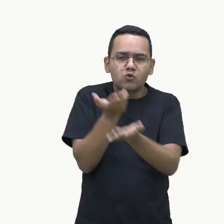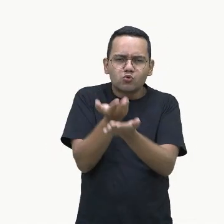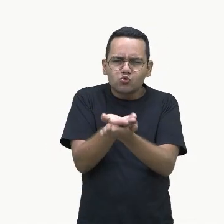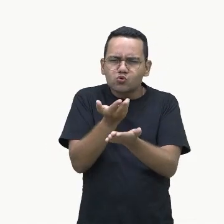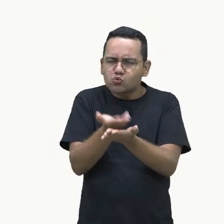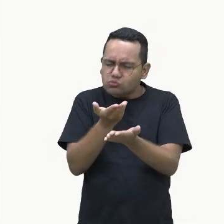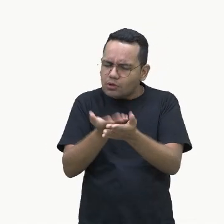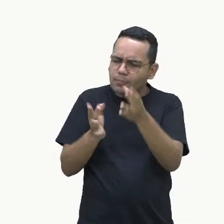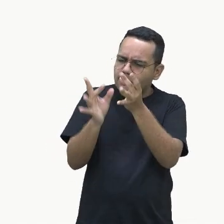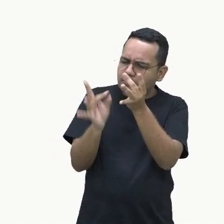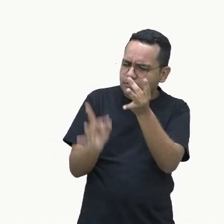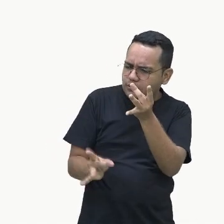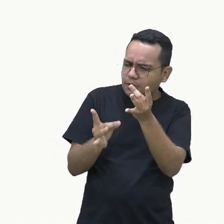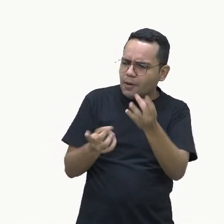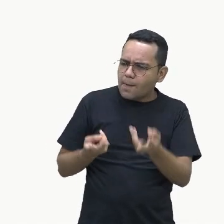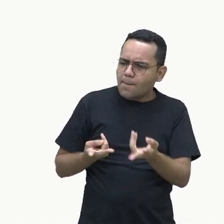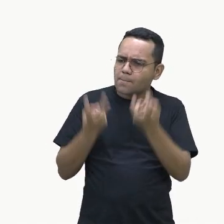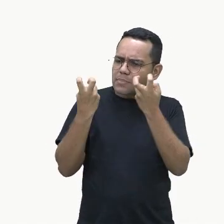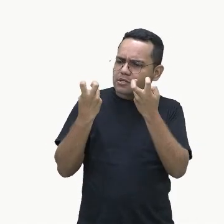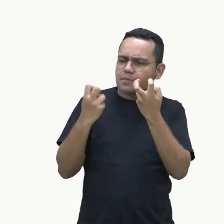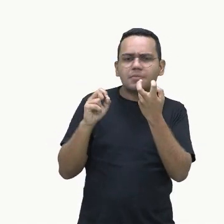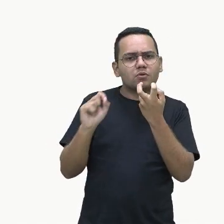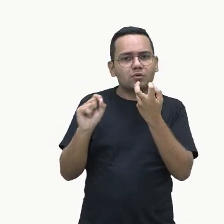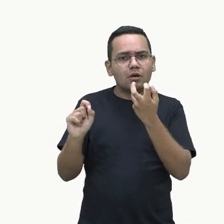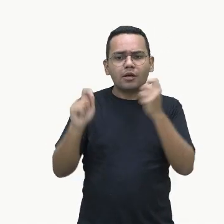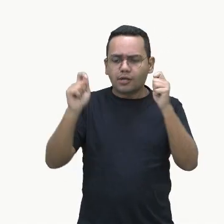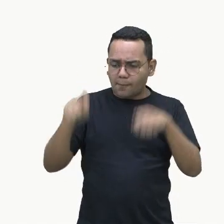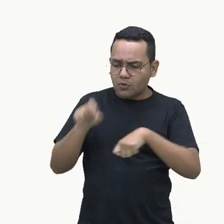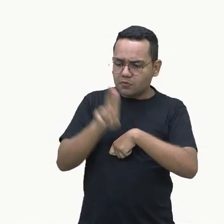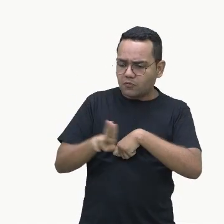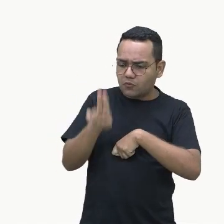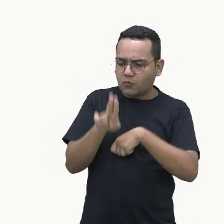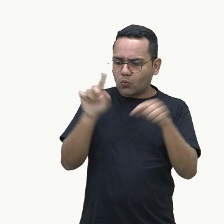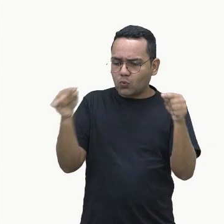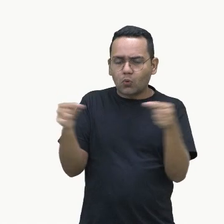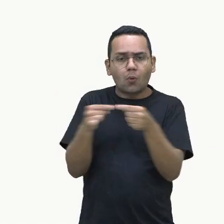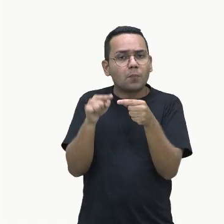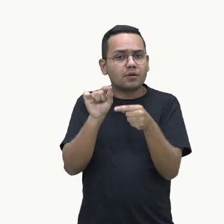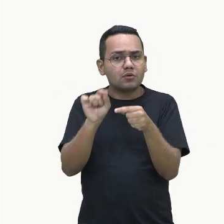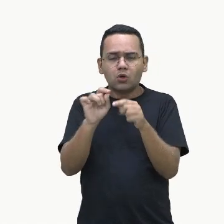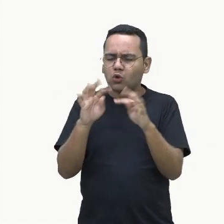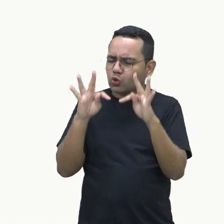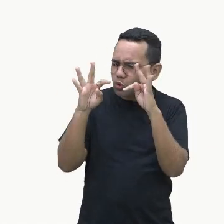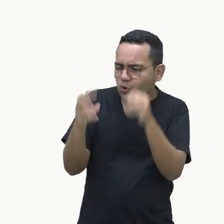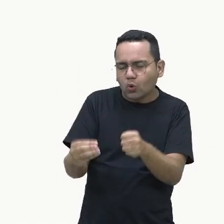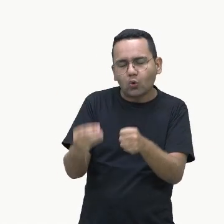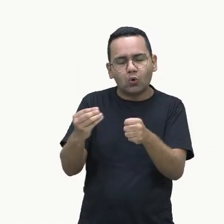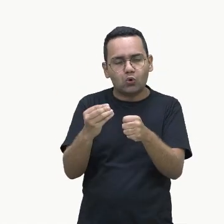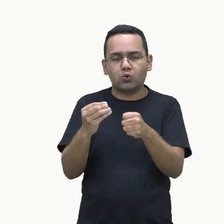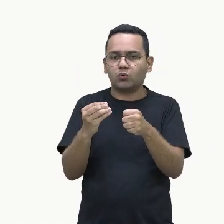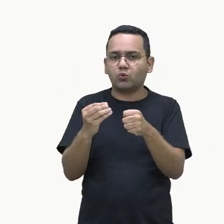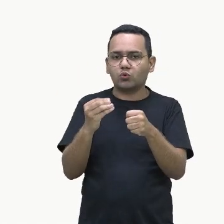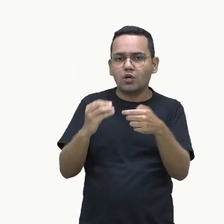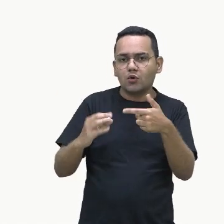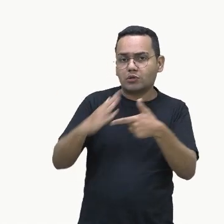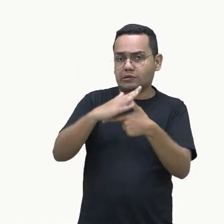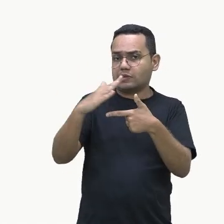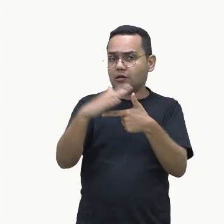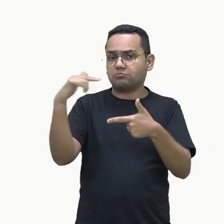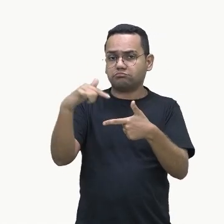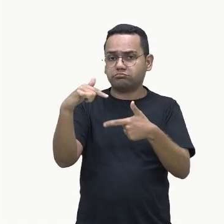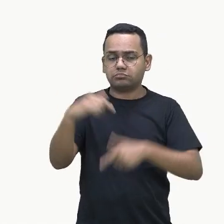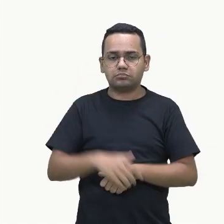esse teorema de Pitágoras ele também valia para todos os triângulos retângulos. Então, agora a gente não